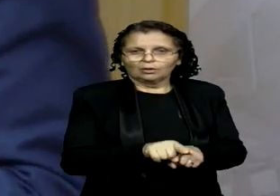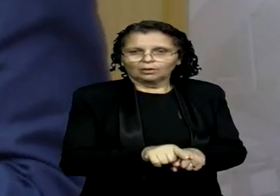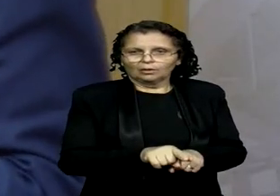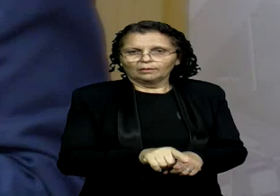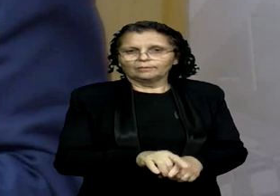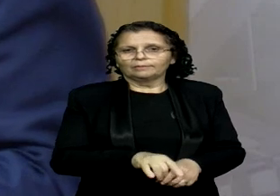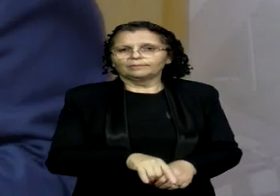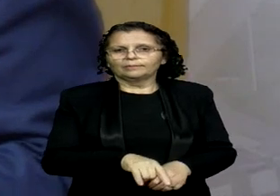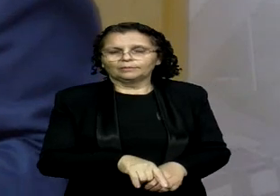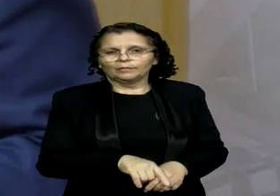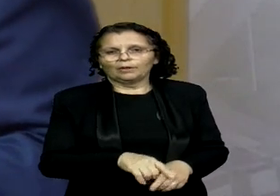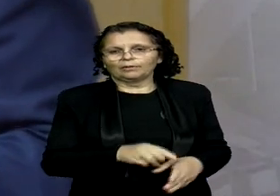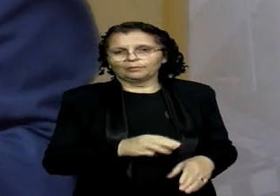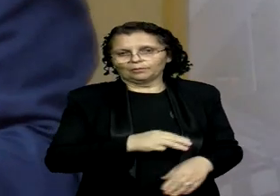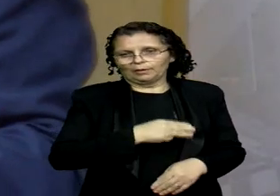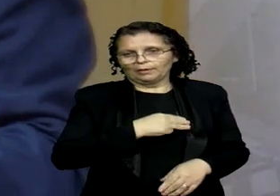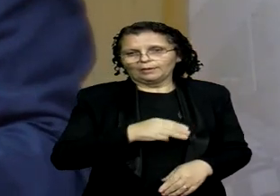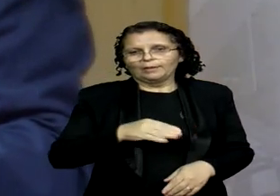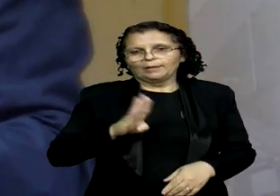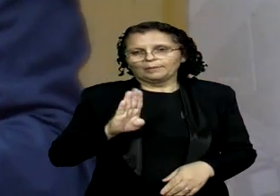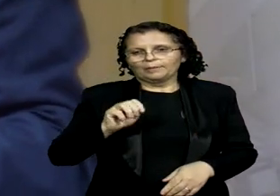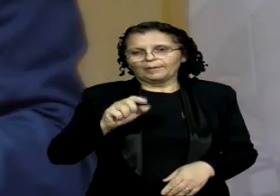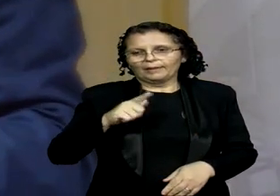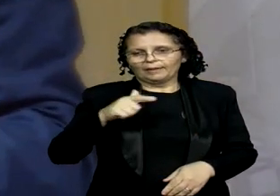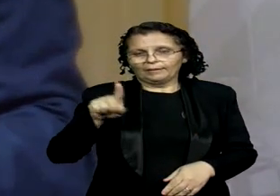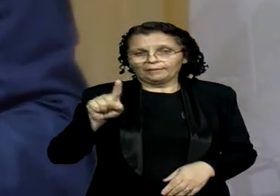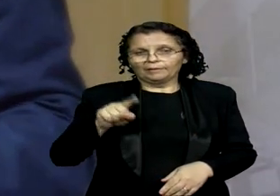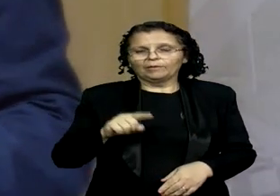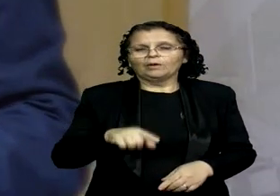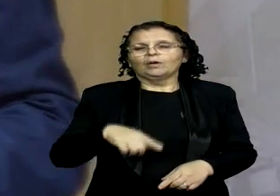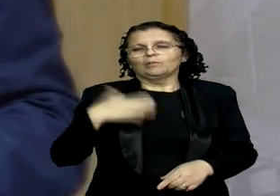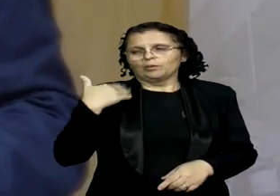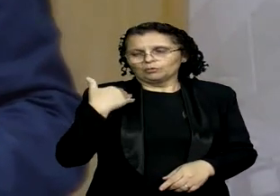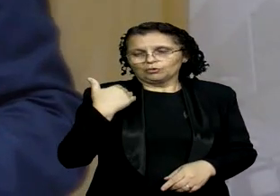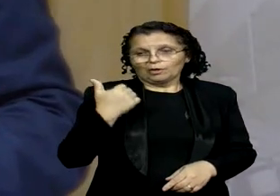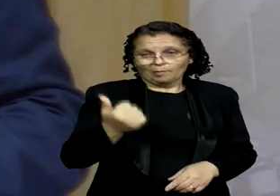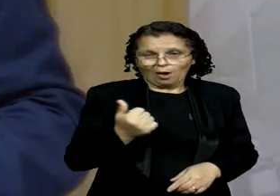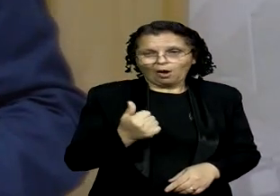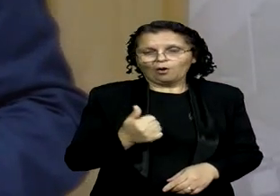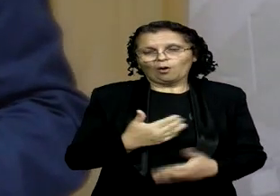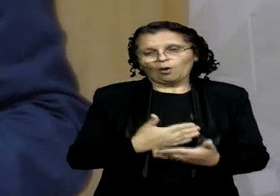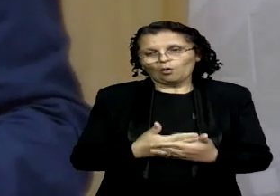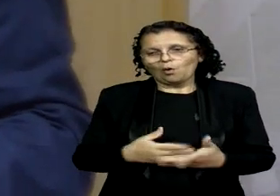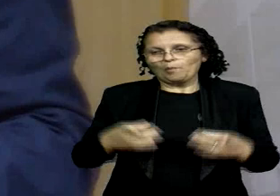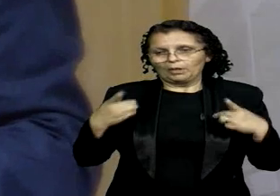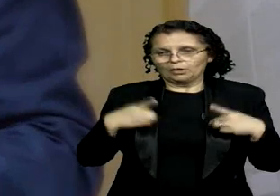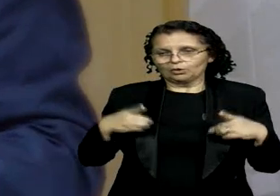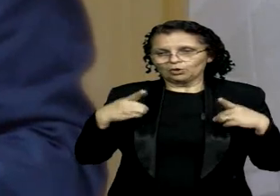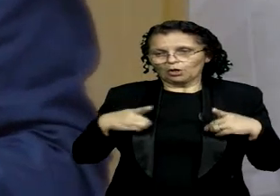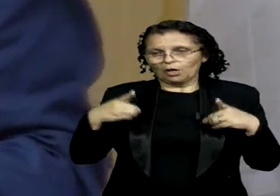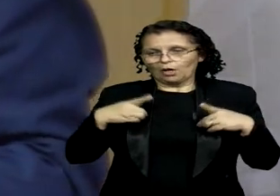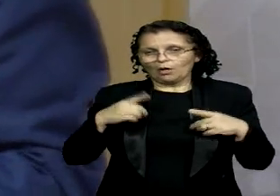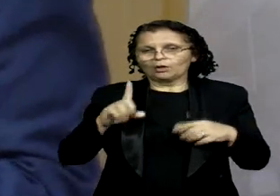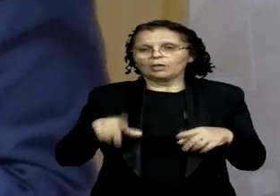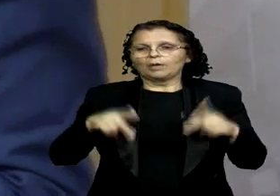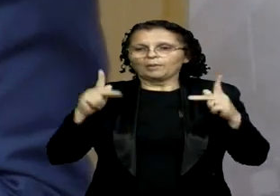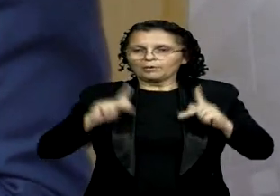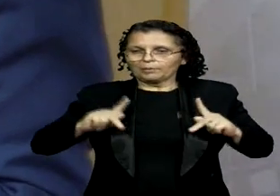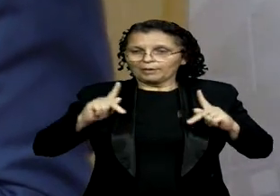igreja sede do Ministério do Belém. Depois houve um chamado, iniciei como diácono, depois